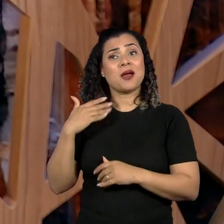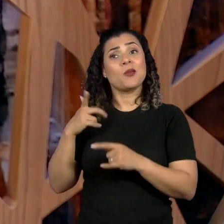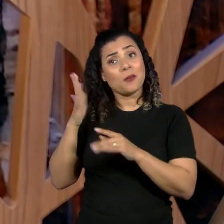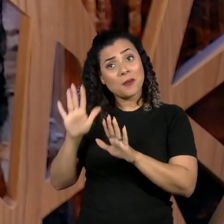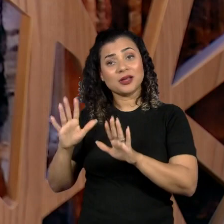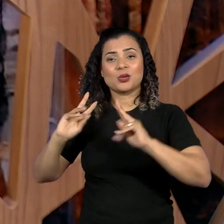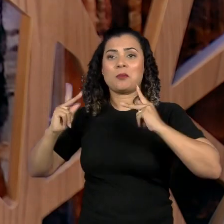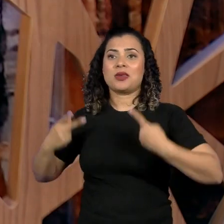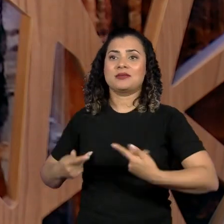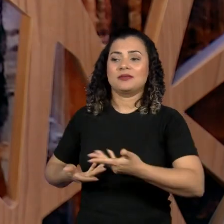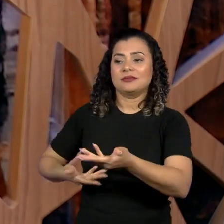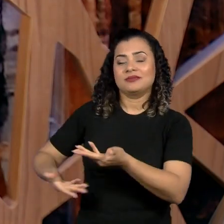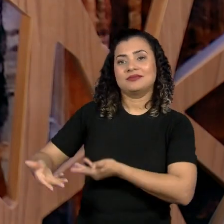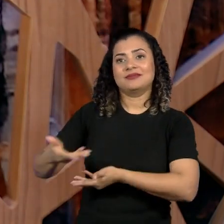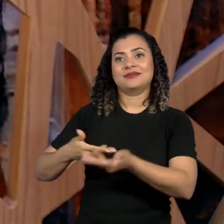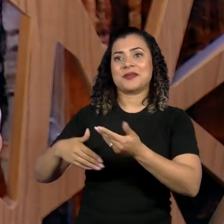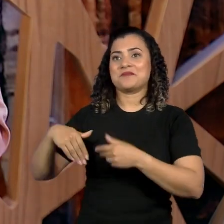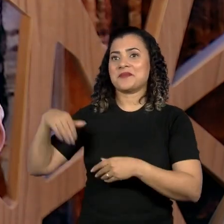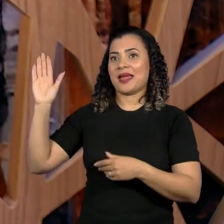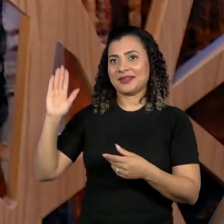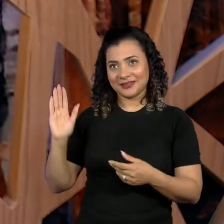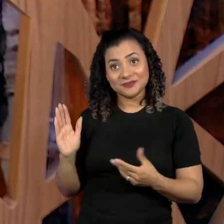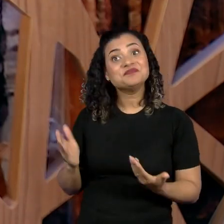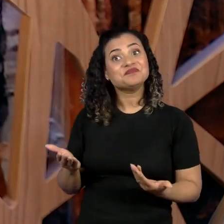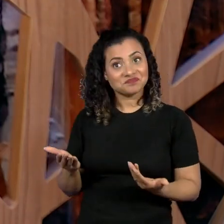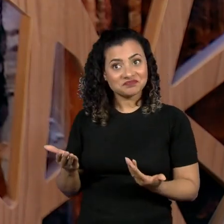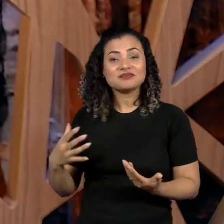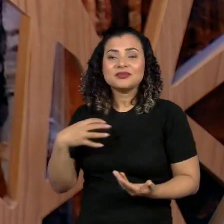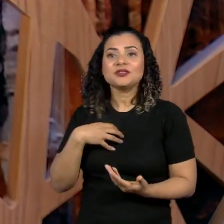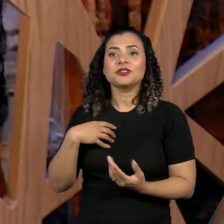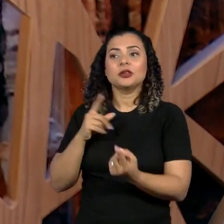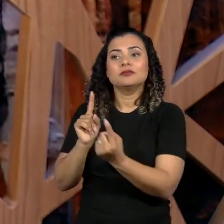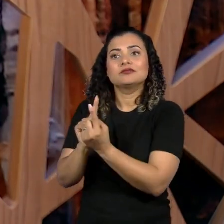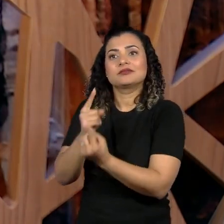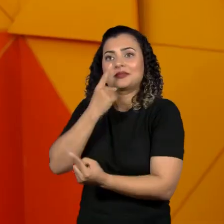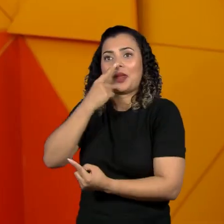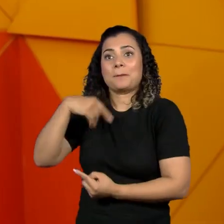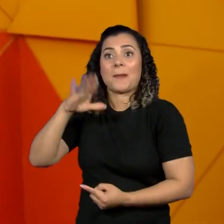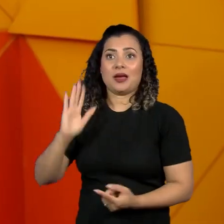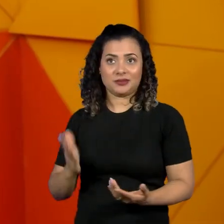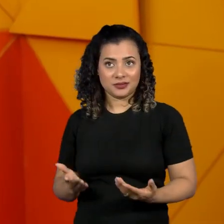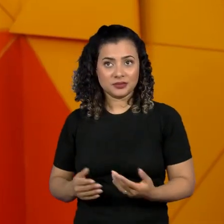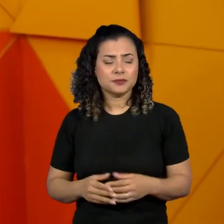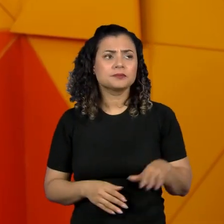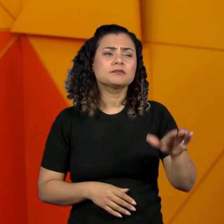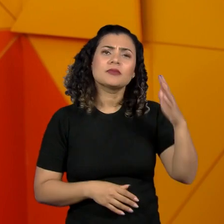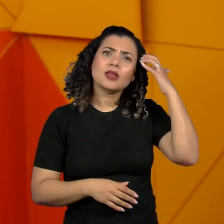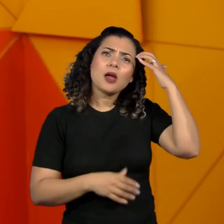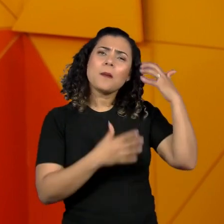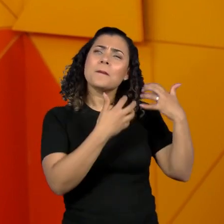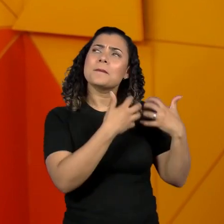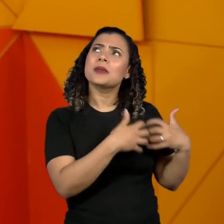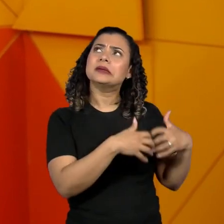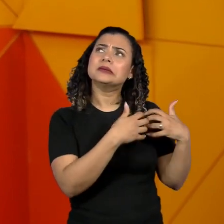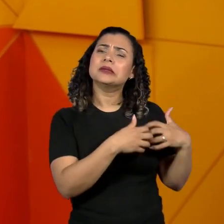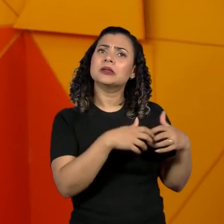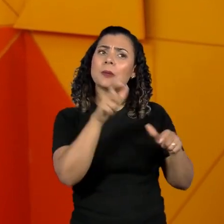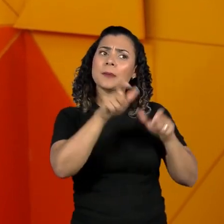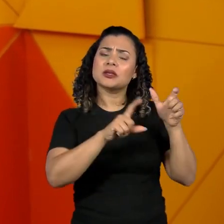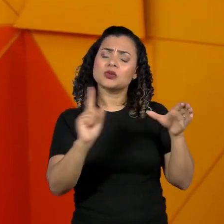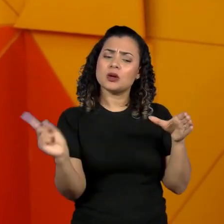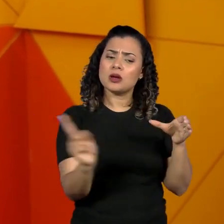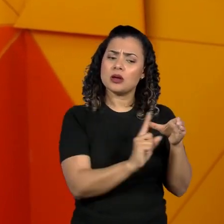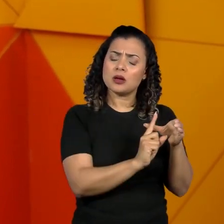pessoa que vai participar dessa cooperativa, dessa forma mais próxima. E quando eu penso nessa pessoa que é cooperada,